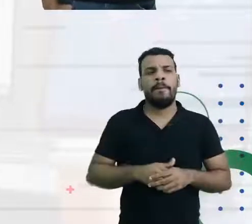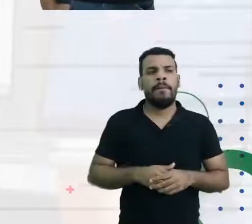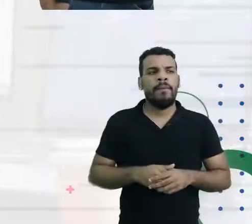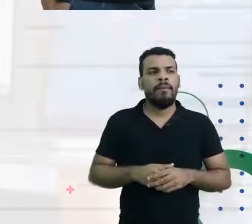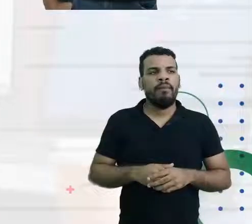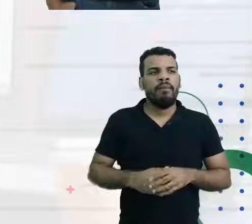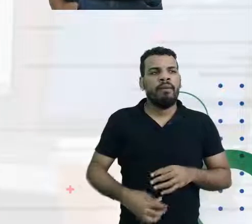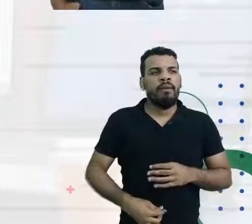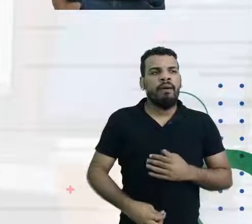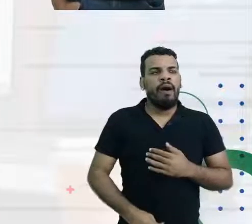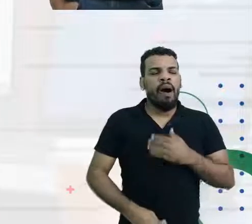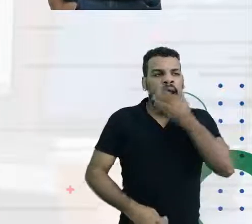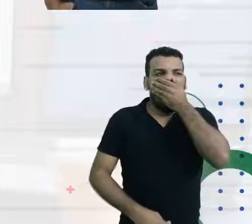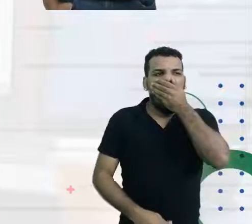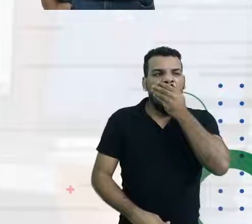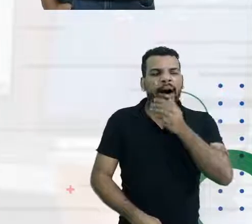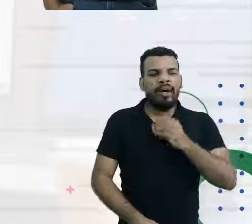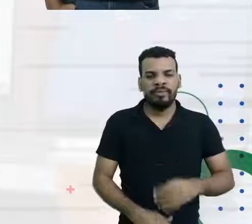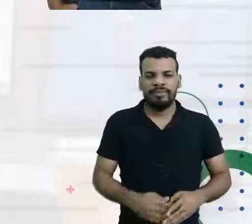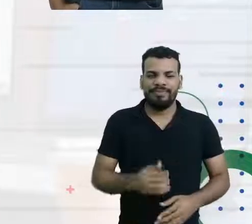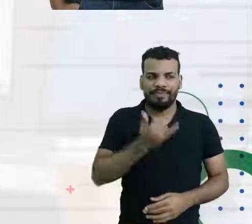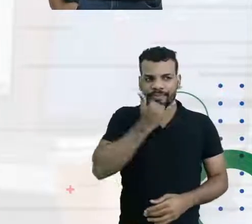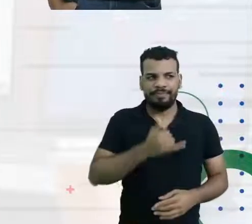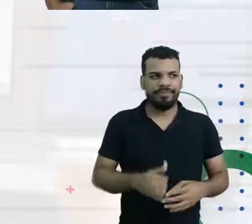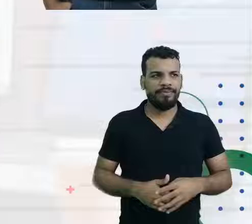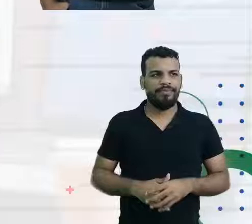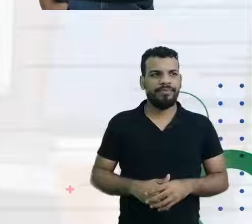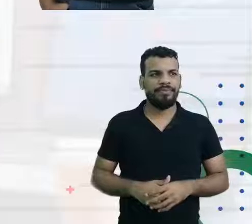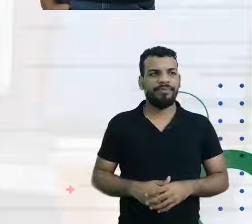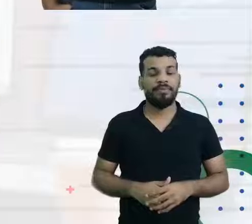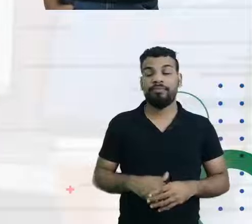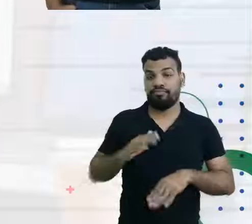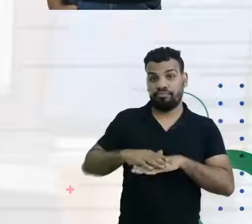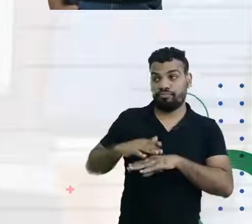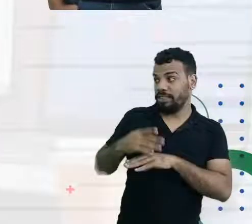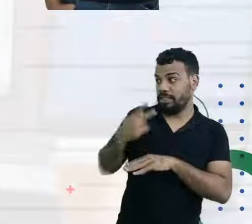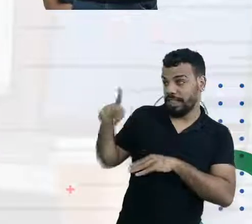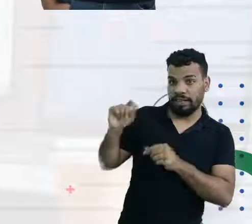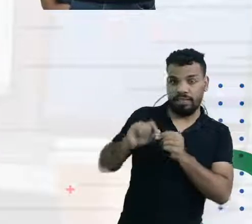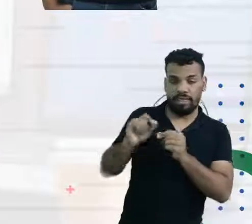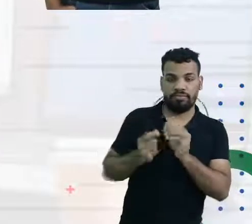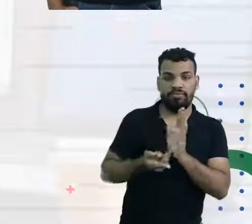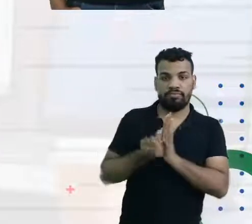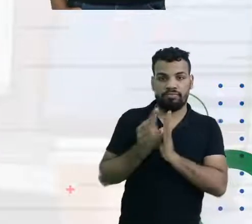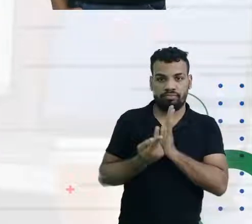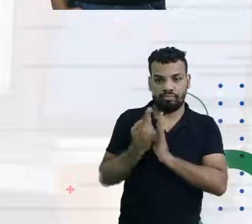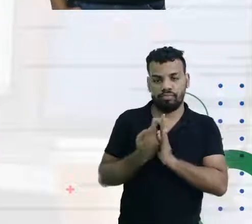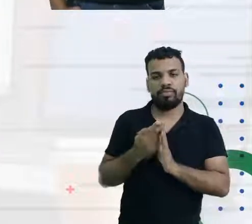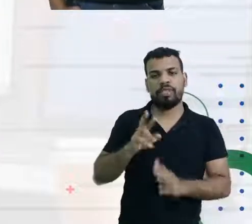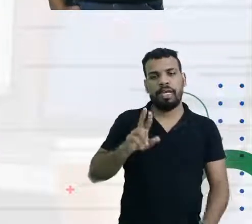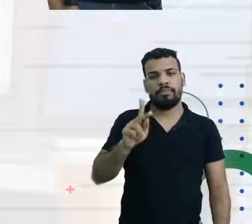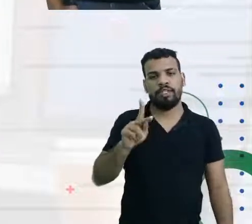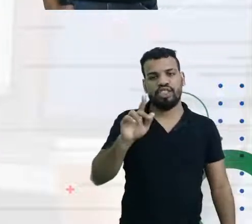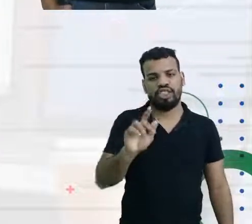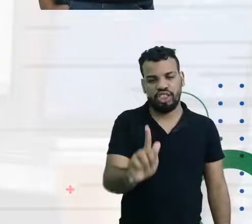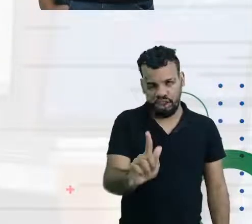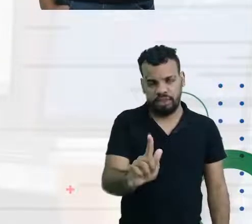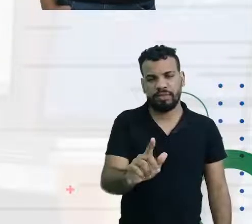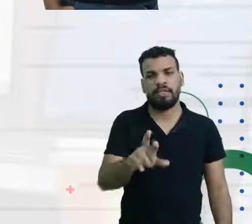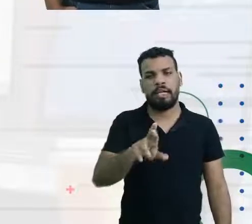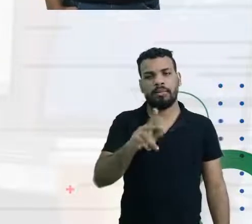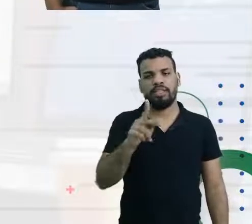história. Aqui o projeto que eu estou trabalhando, né? Antes de os Sete Dados, que é um RPG, antes